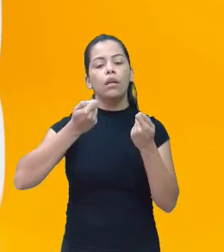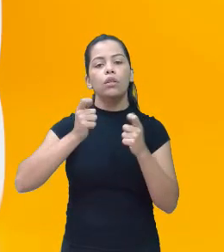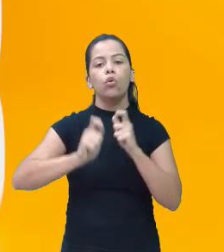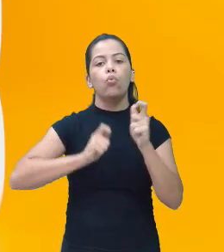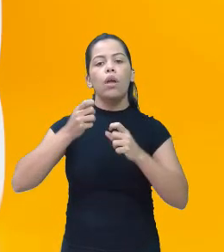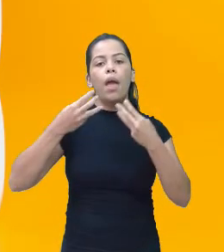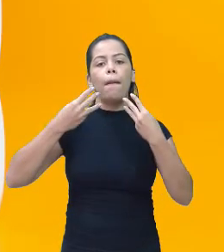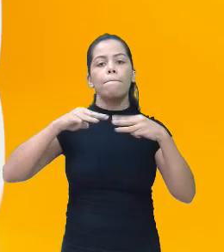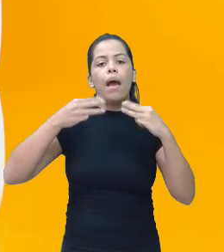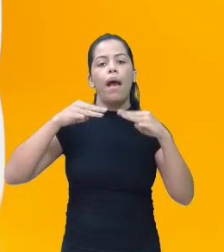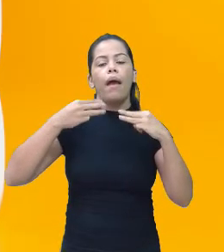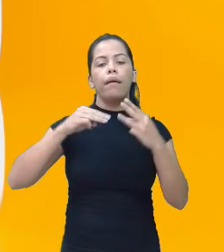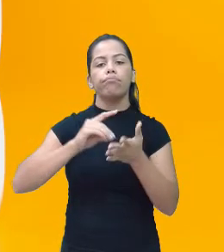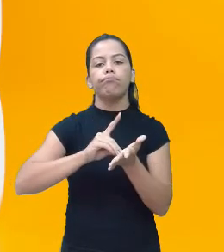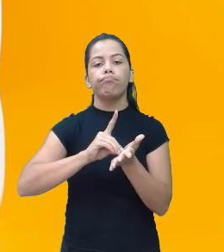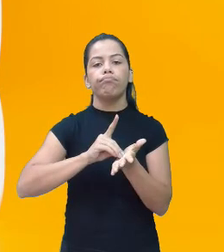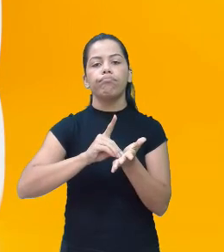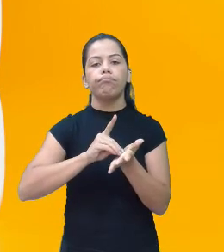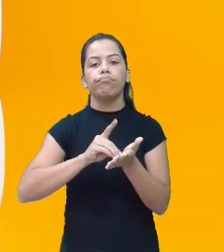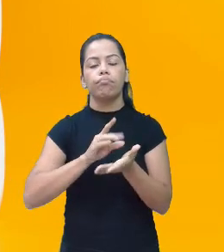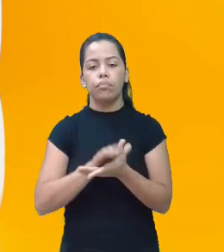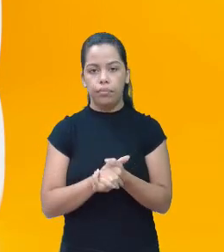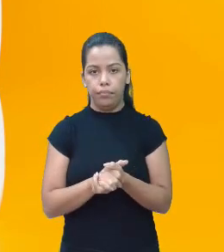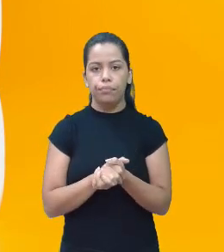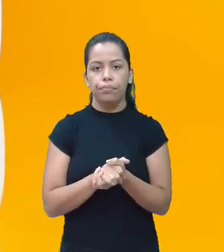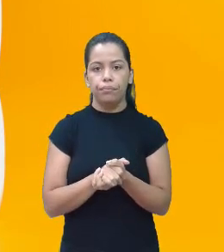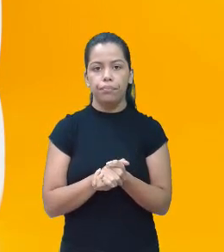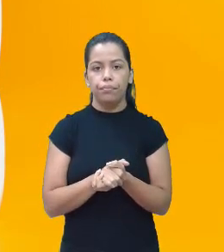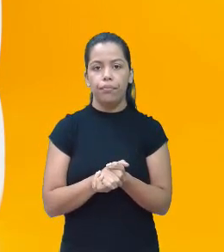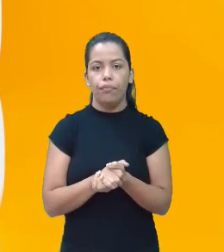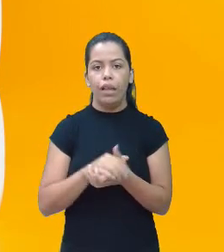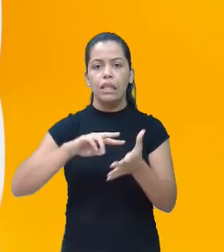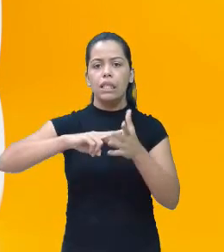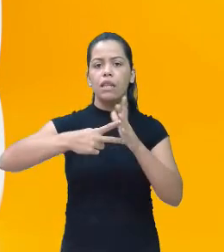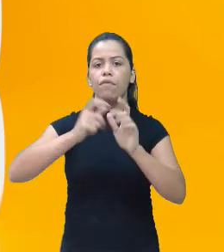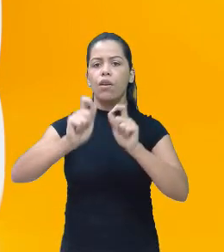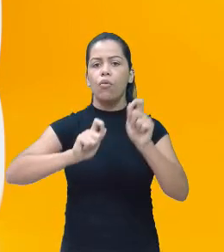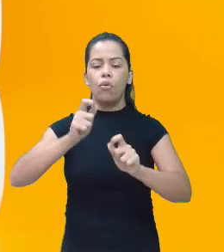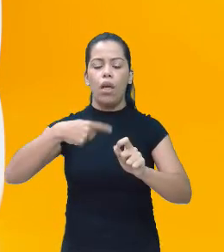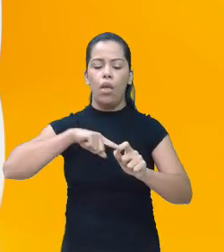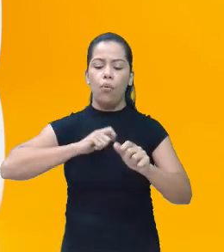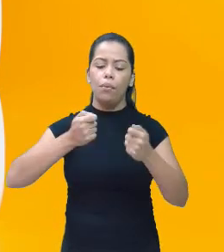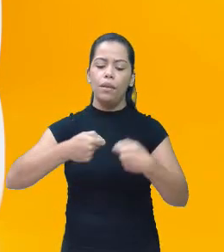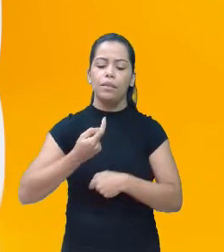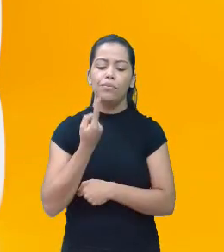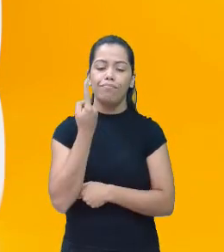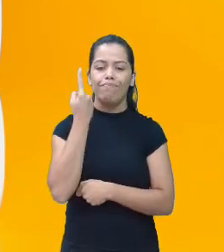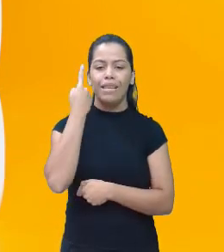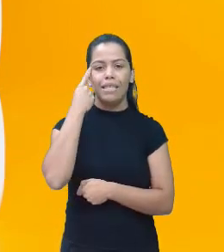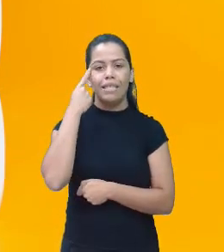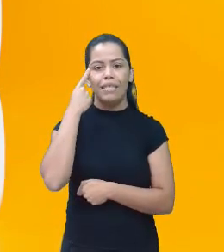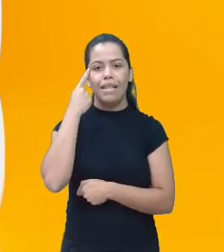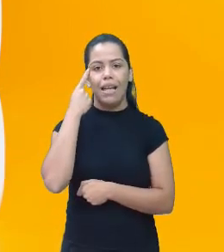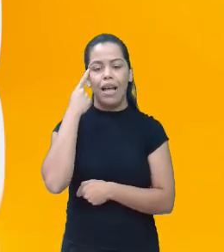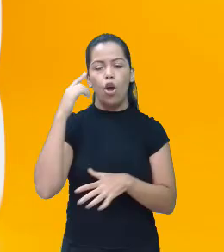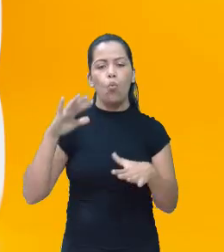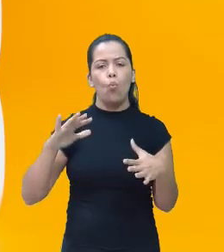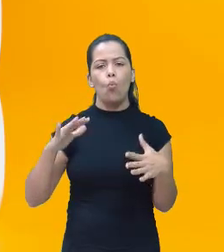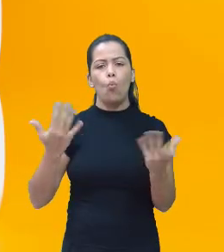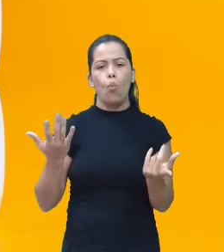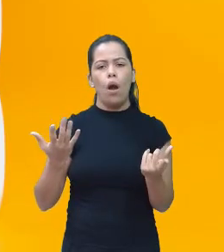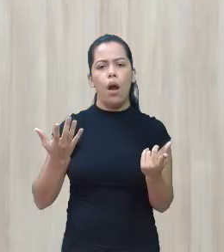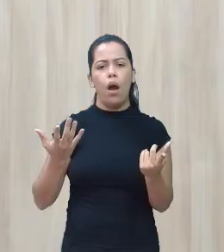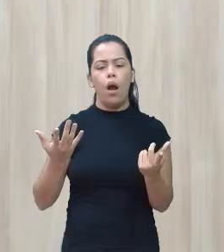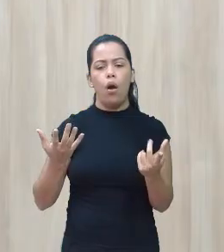esse marketing digital? Significa que eu preciso pensar no meu público e adaptar a minha linguagem. Não só a linguagem, eu